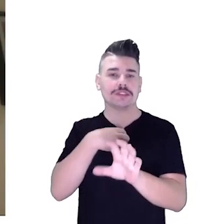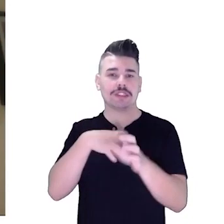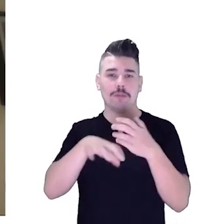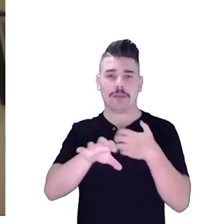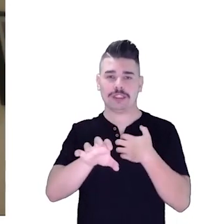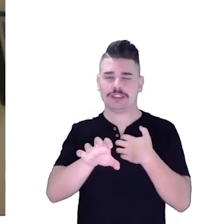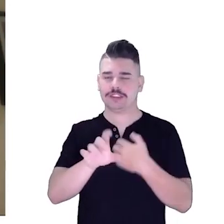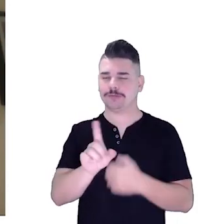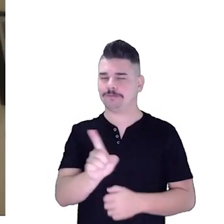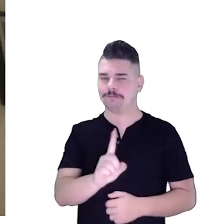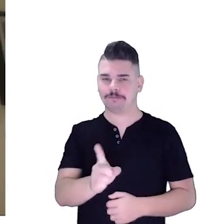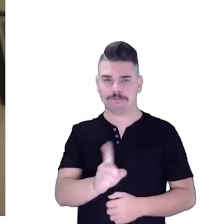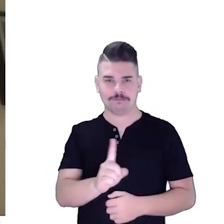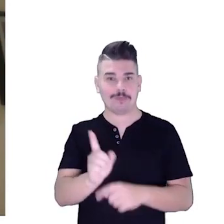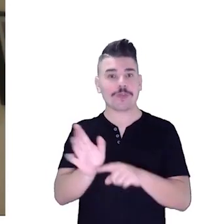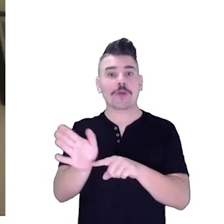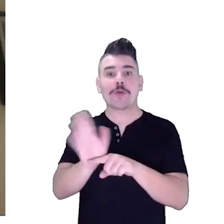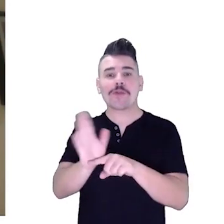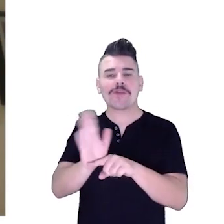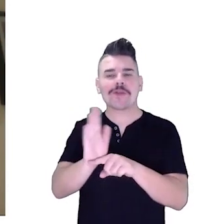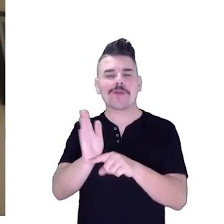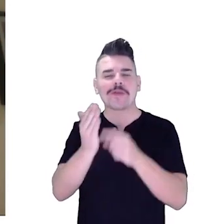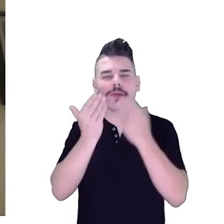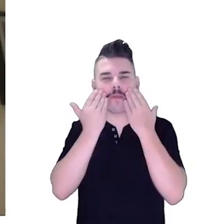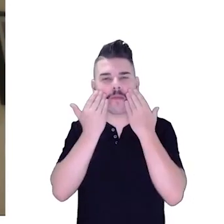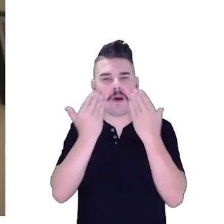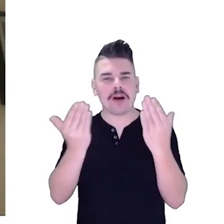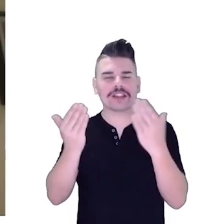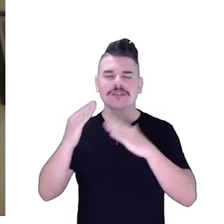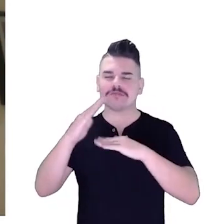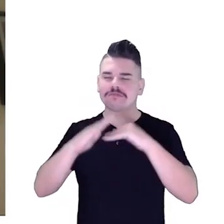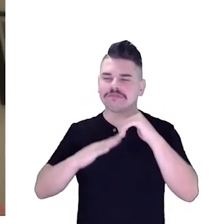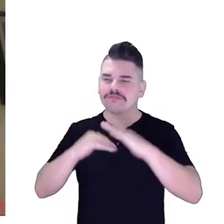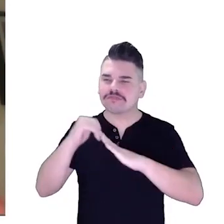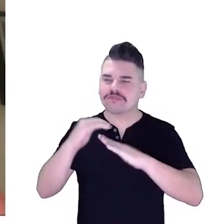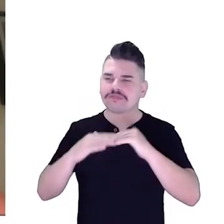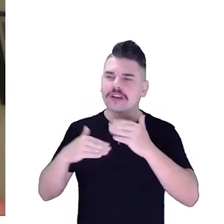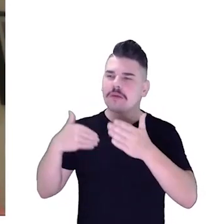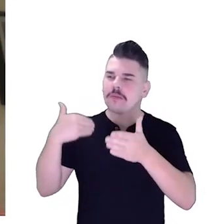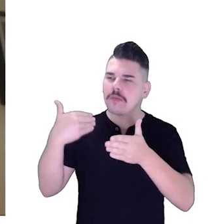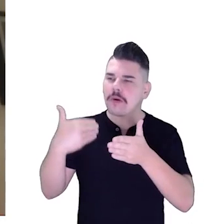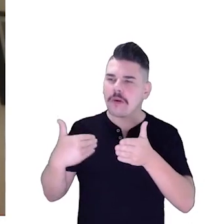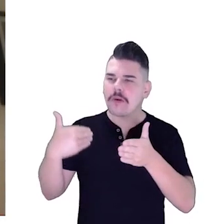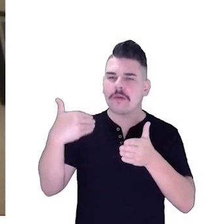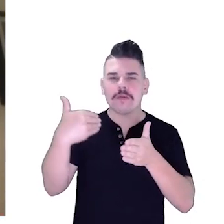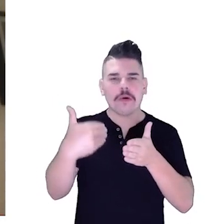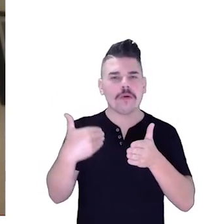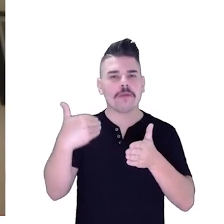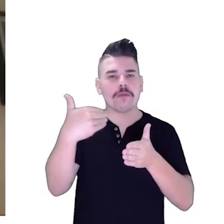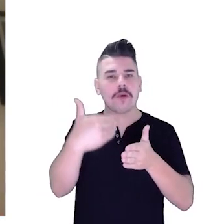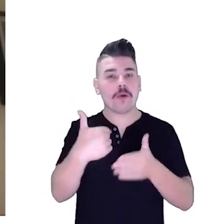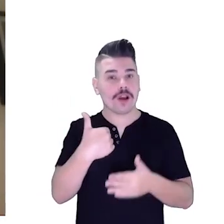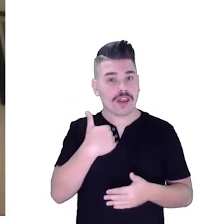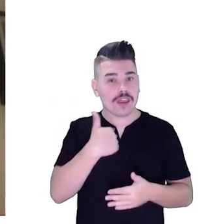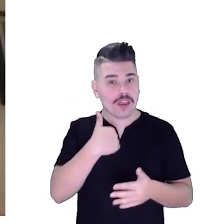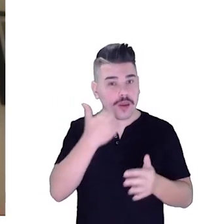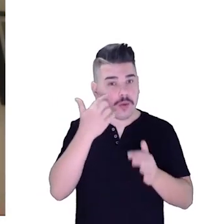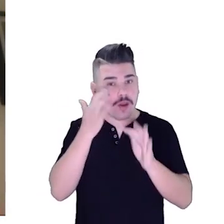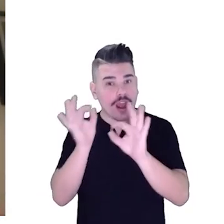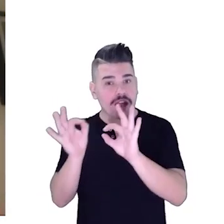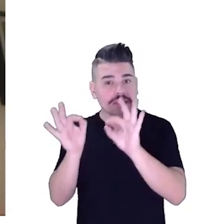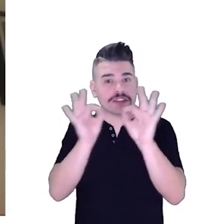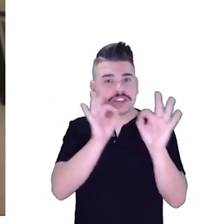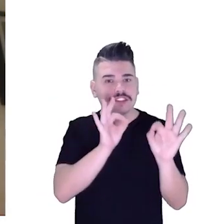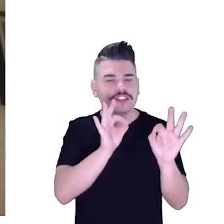empatia. Né? A forma como o filme está constituído, né? Ou como a gente, pelo menos como eu